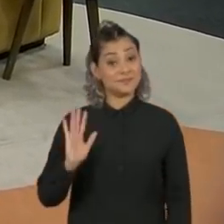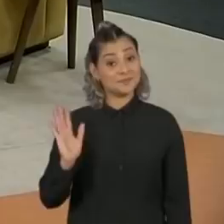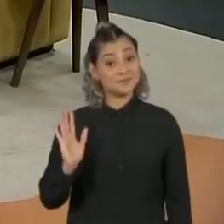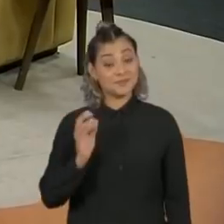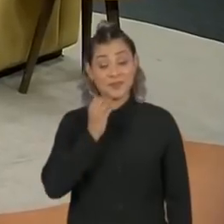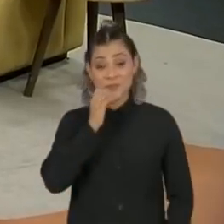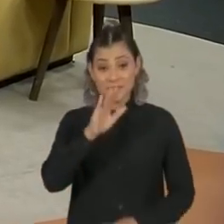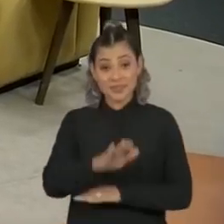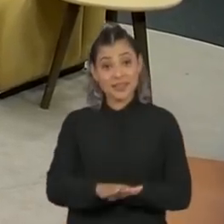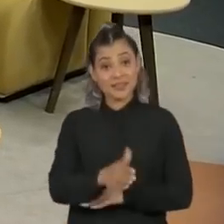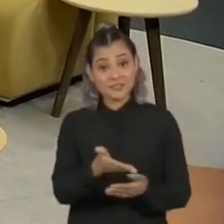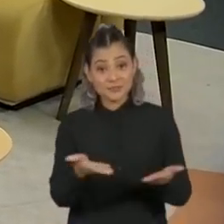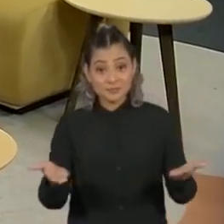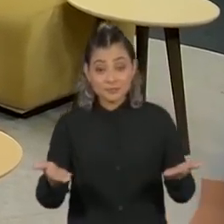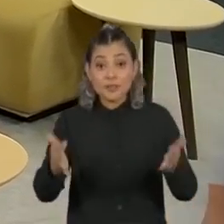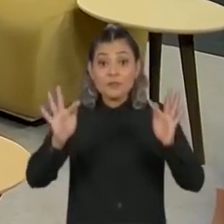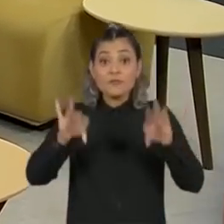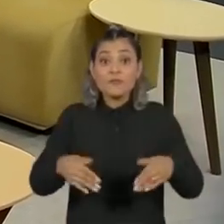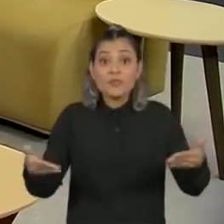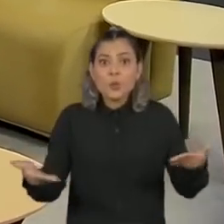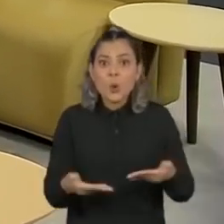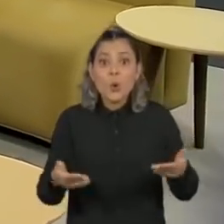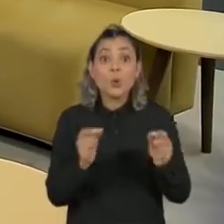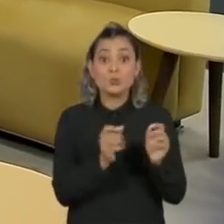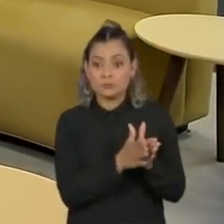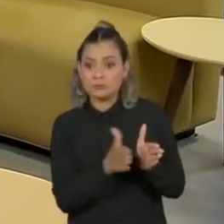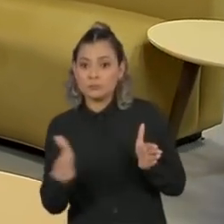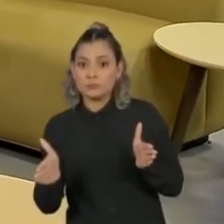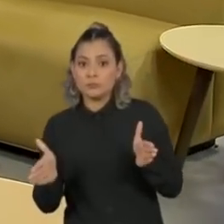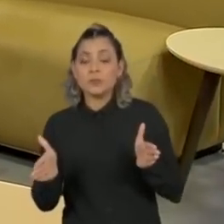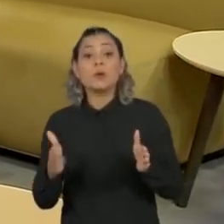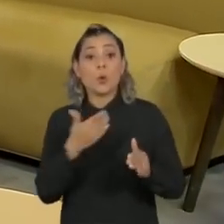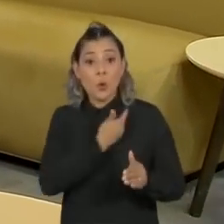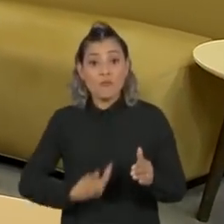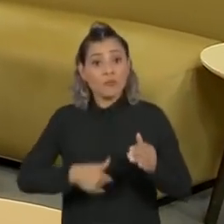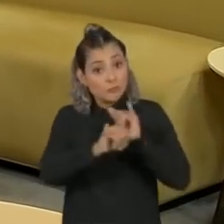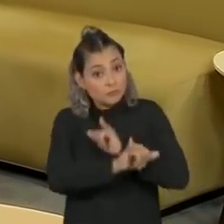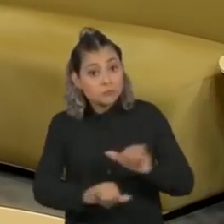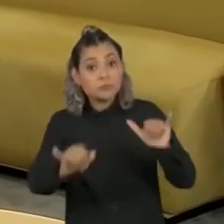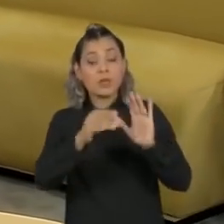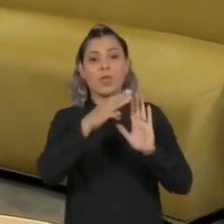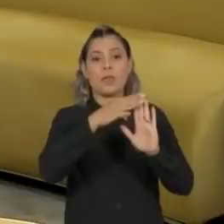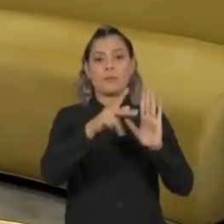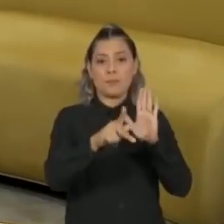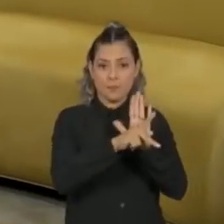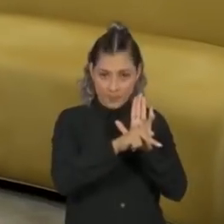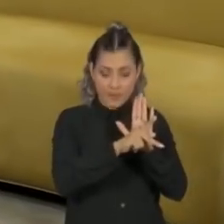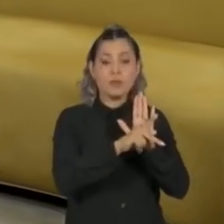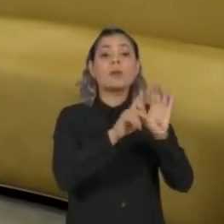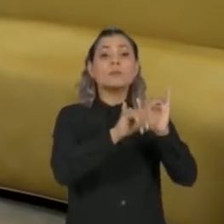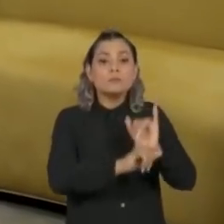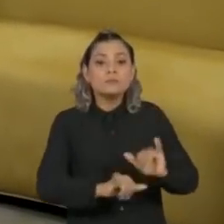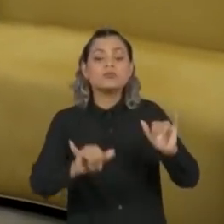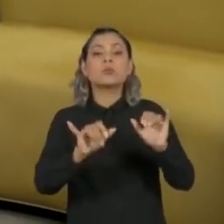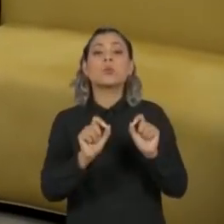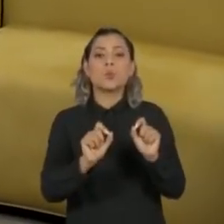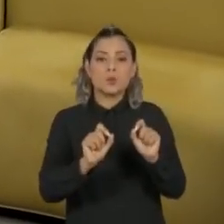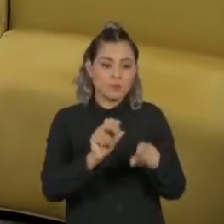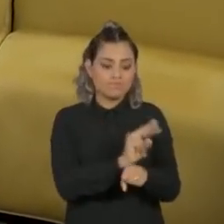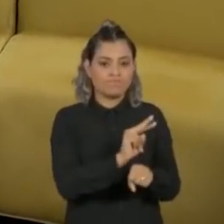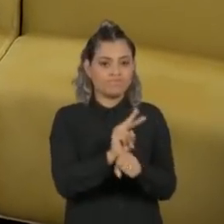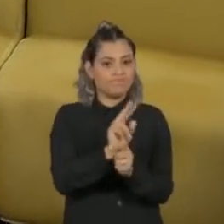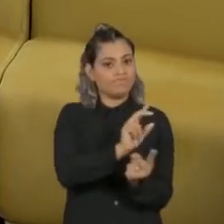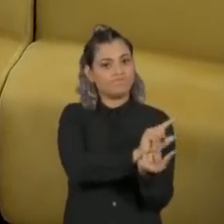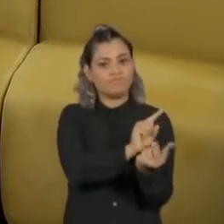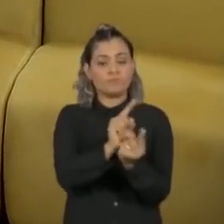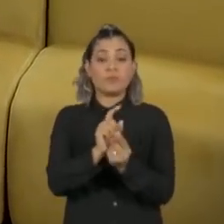Olá, boa tarde. Boa tarde. Termina hoje o prazo dado pelo próprio governo para a publicação de medida provisória que convoca reforço no atendimento